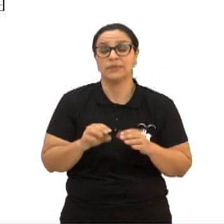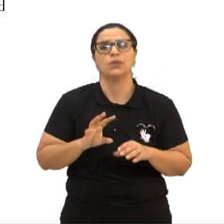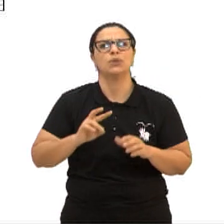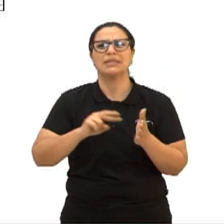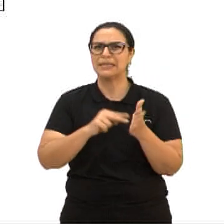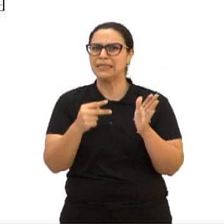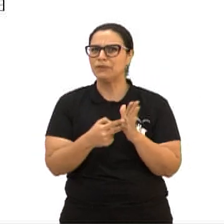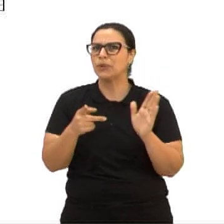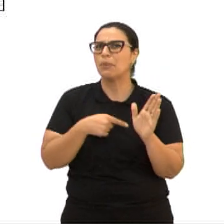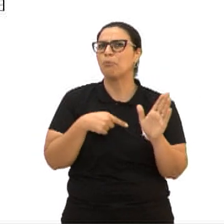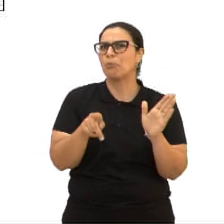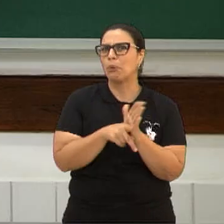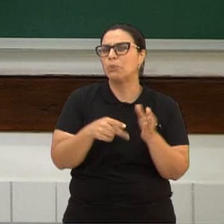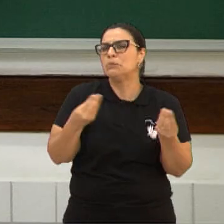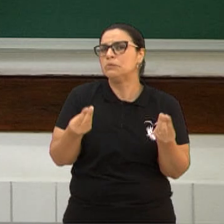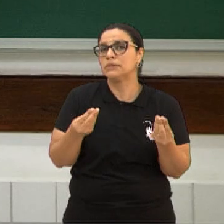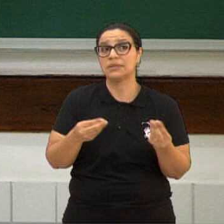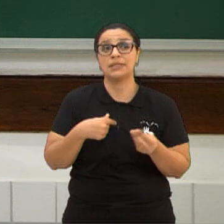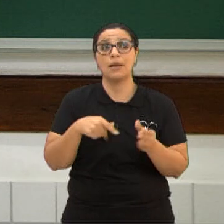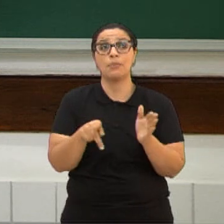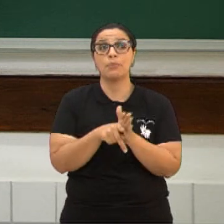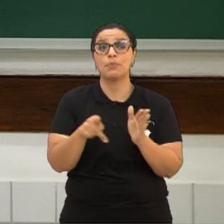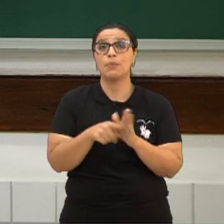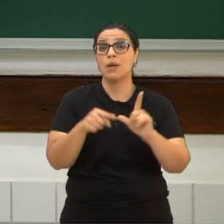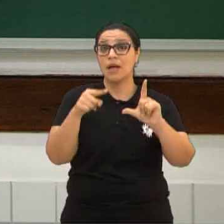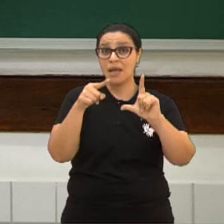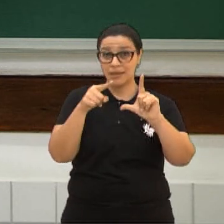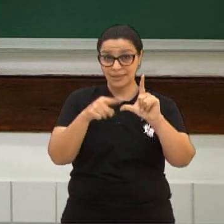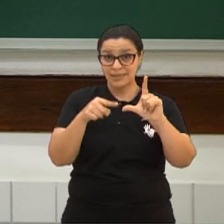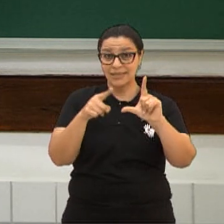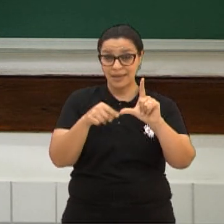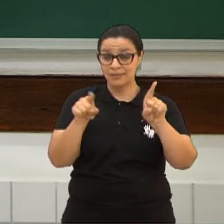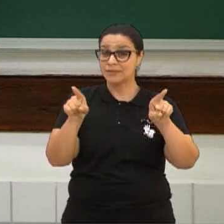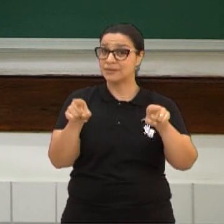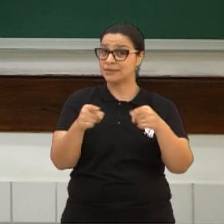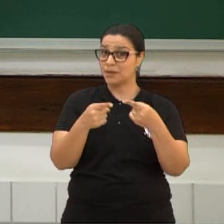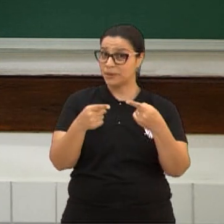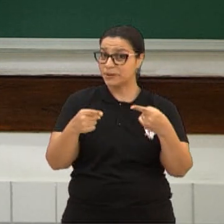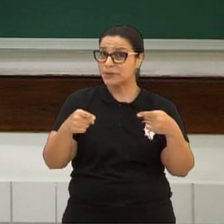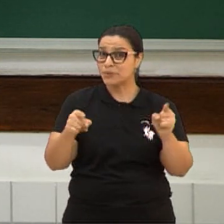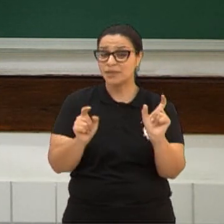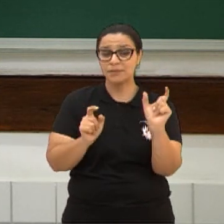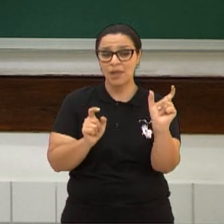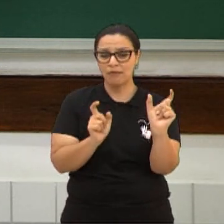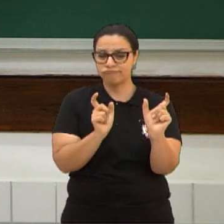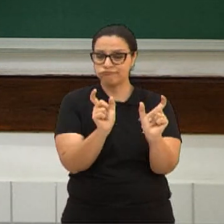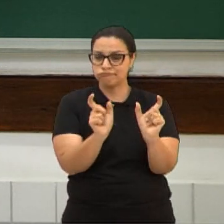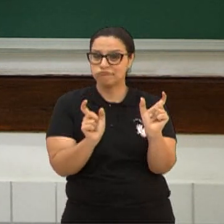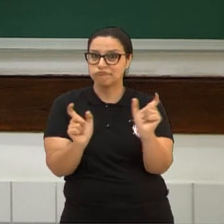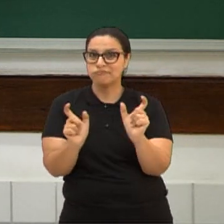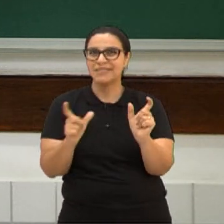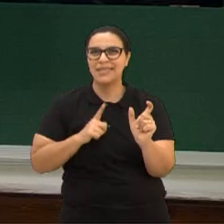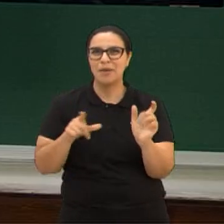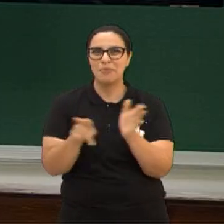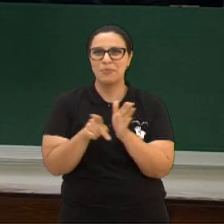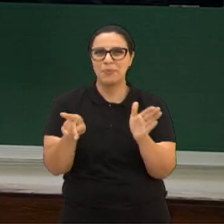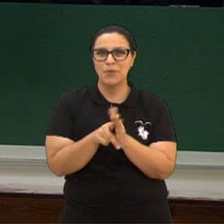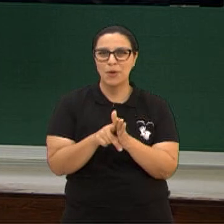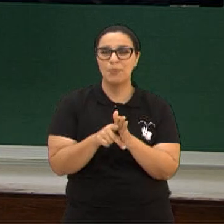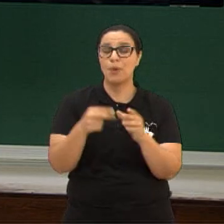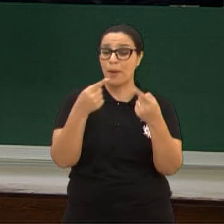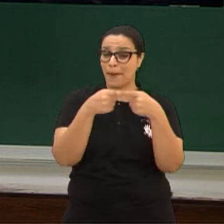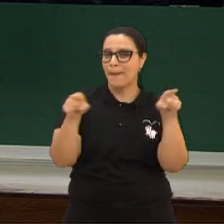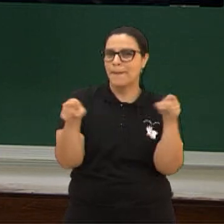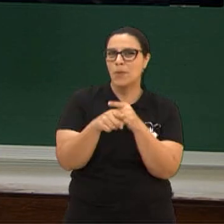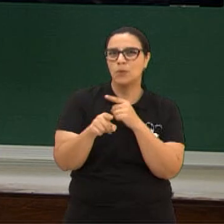que são as lyrics? São as letras das músicas, as palavrinhas que formam então a